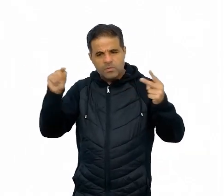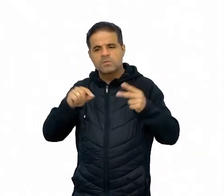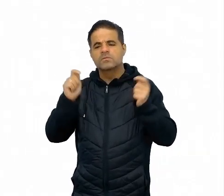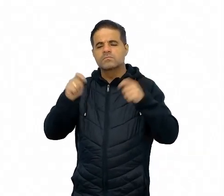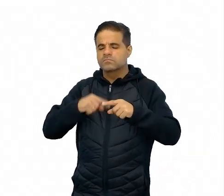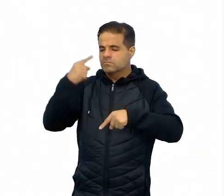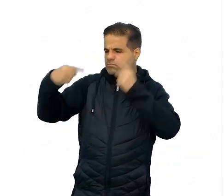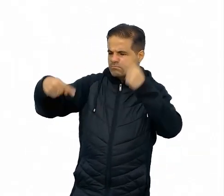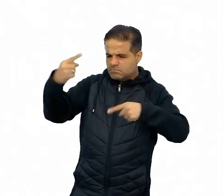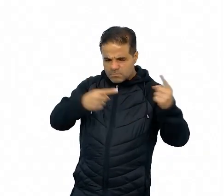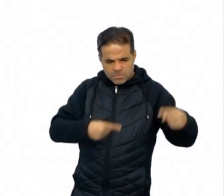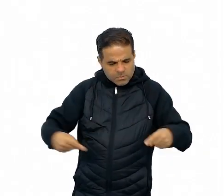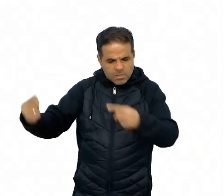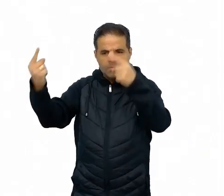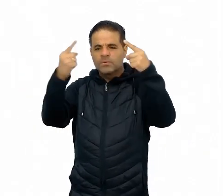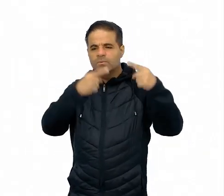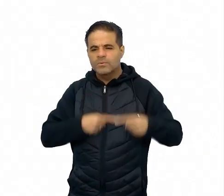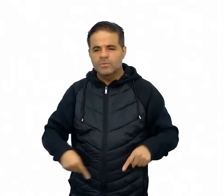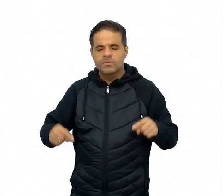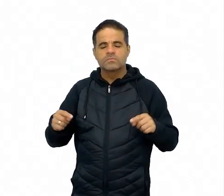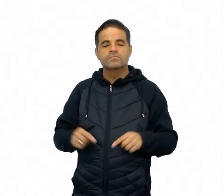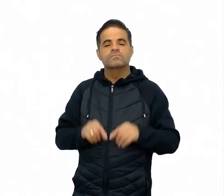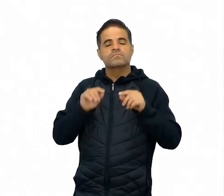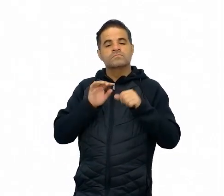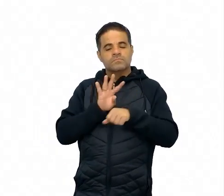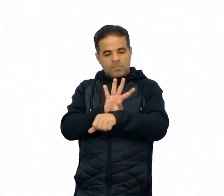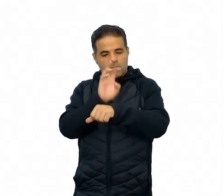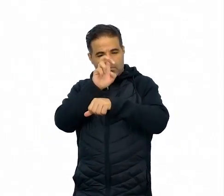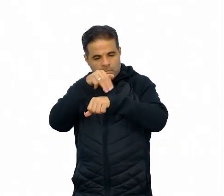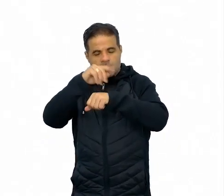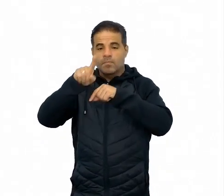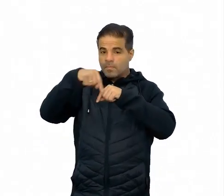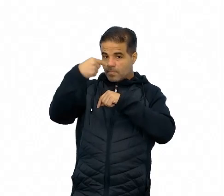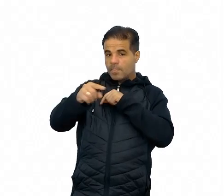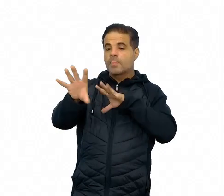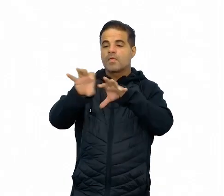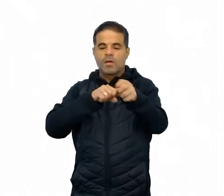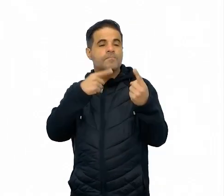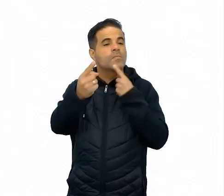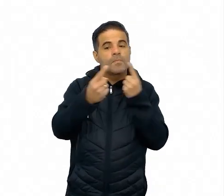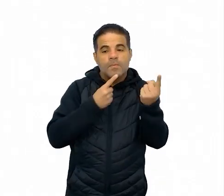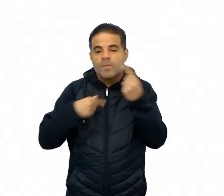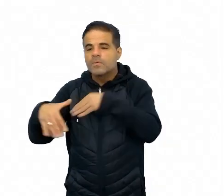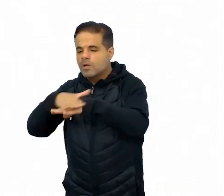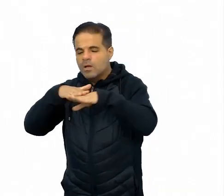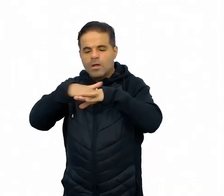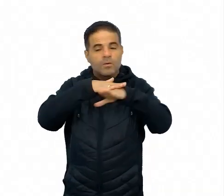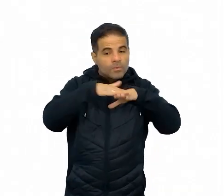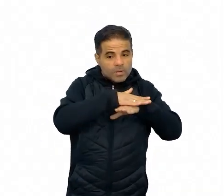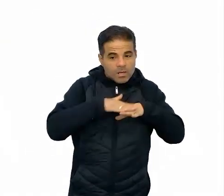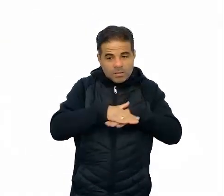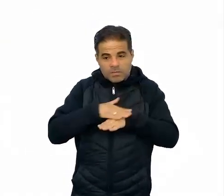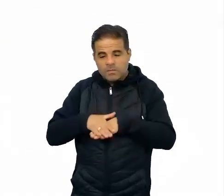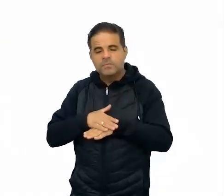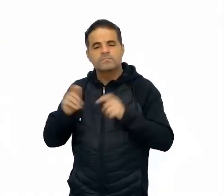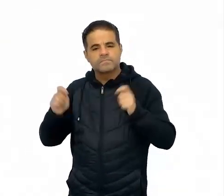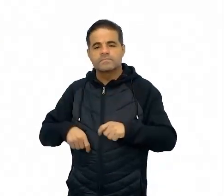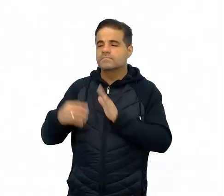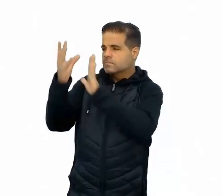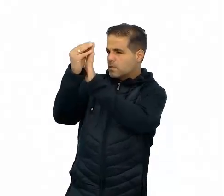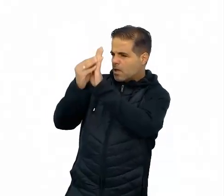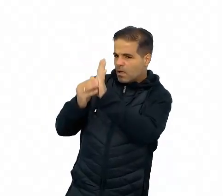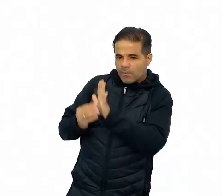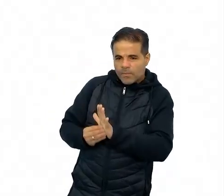possam discutir nos 45 minutos após a nossa conversa com os vossos pares aí, né? Aí